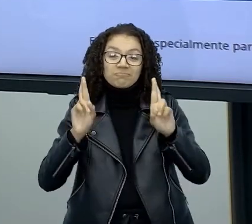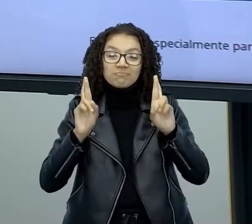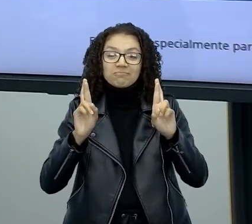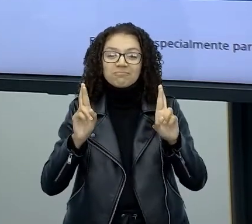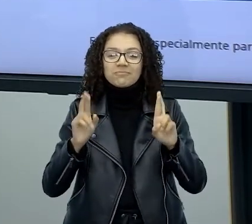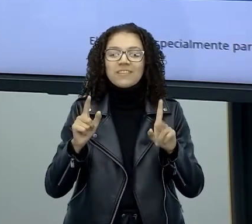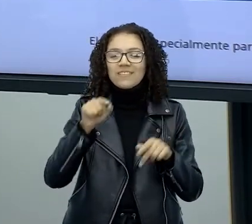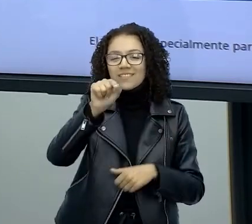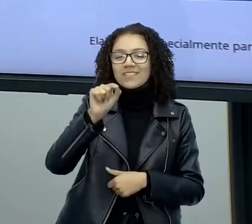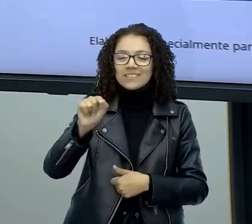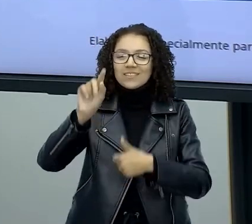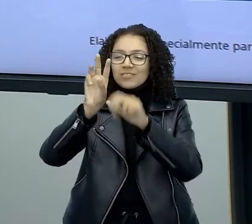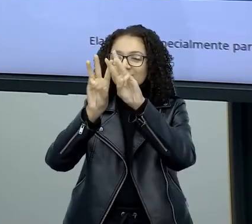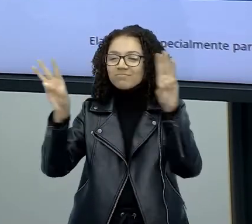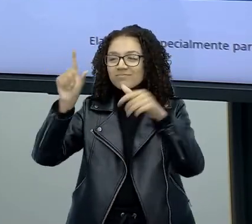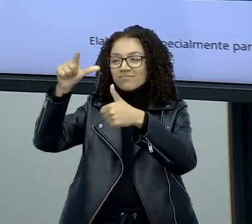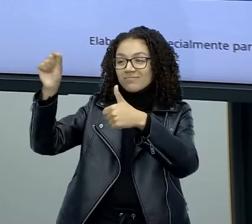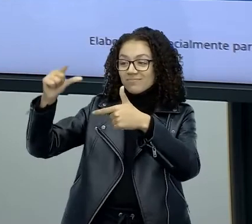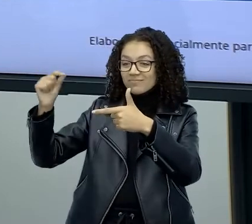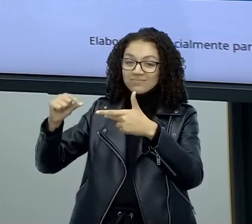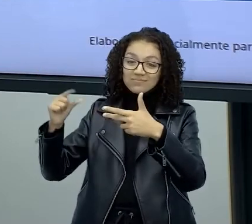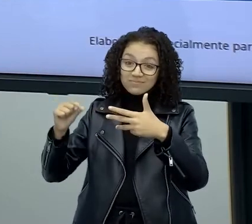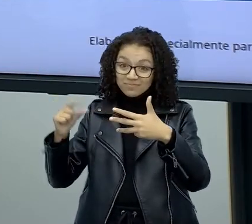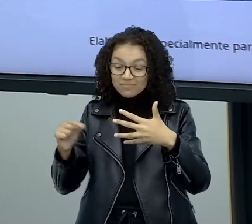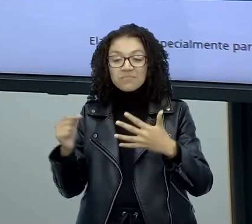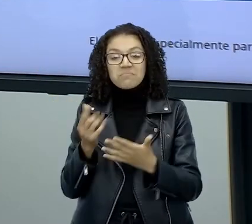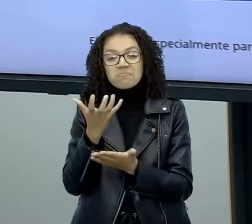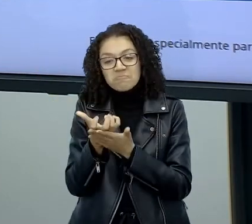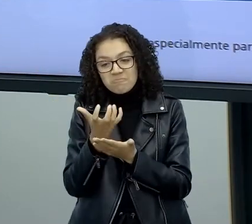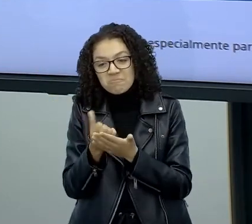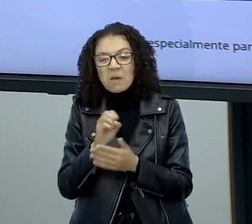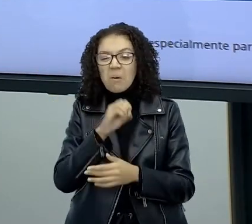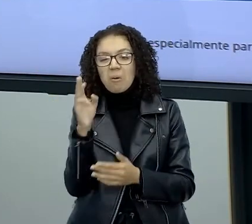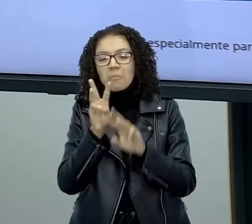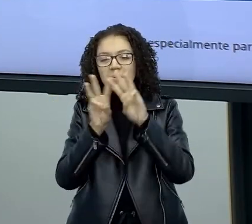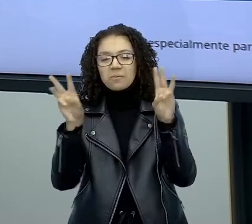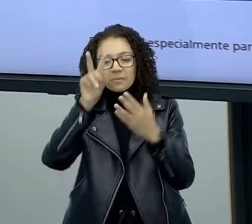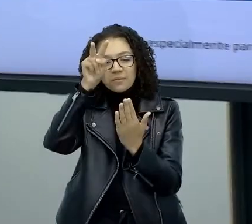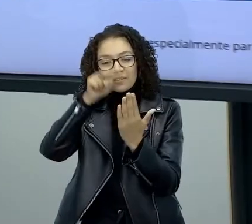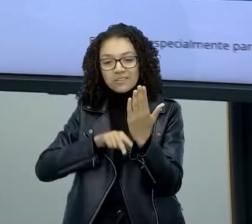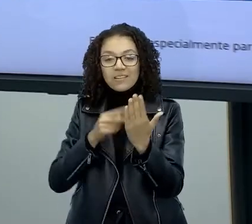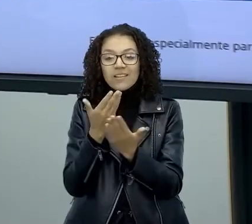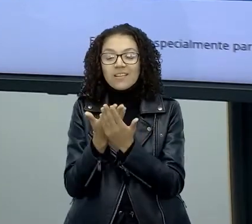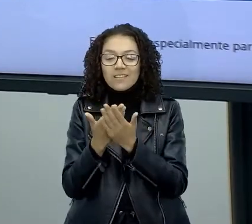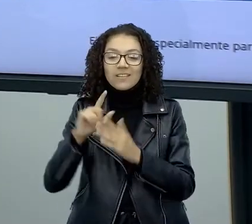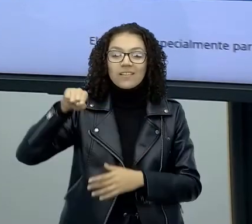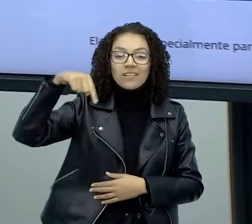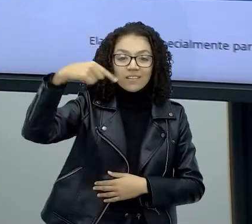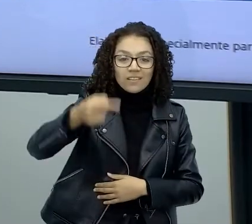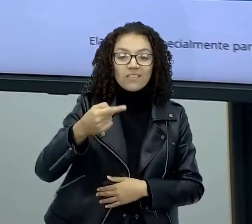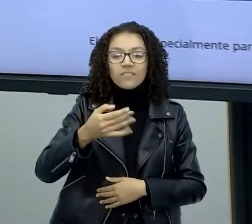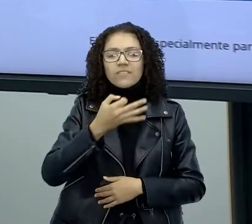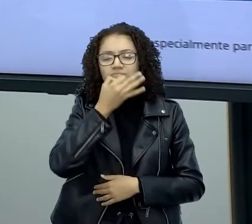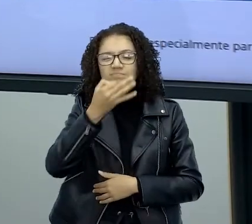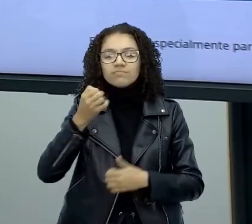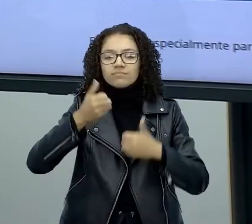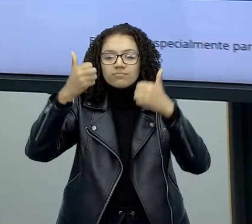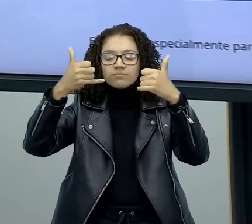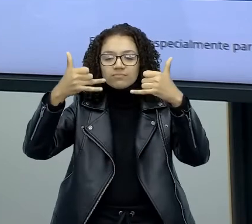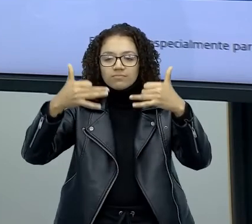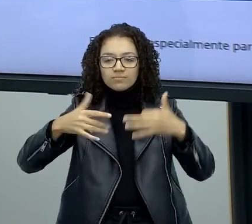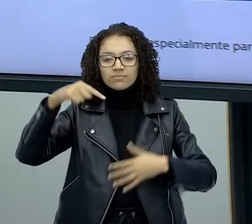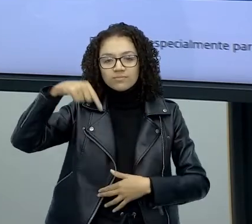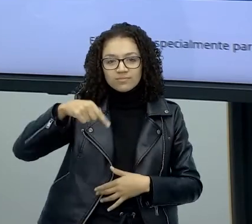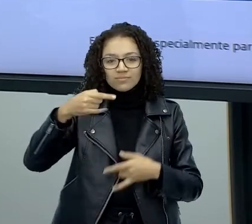algum site, algum podcast para ouvir, para assistir. Enfim, a gente volta na aula que vem comentando um pouquinho mais sobre esses canais de